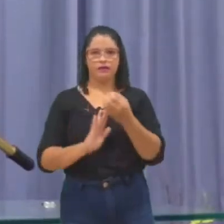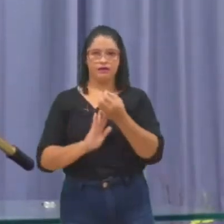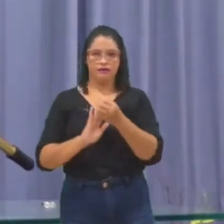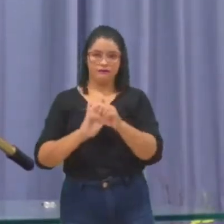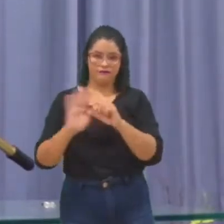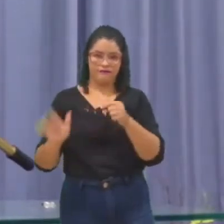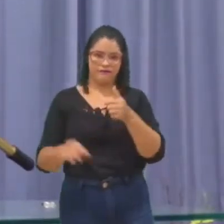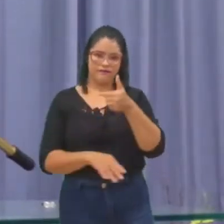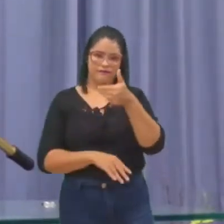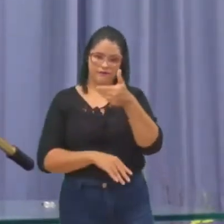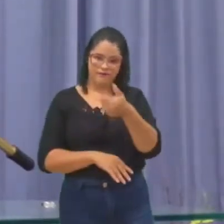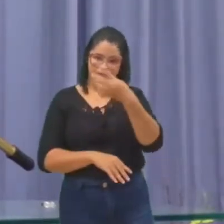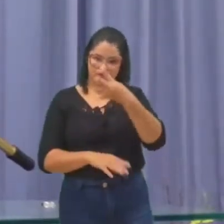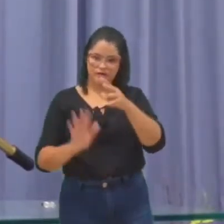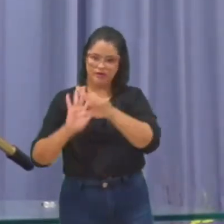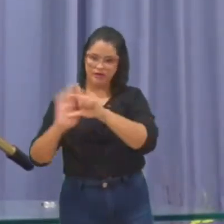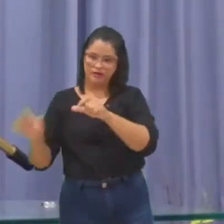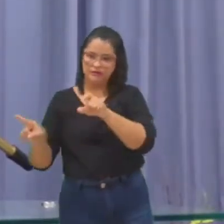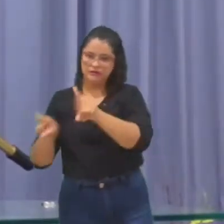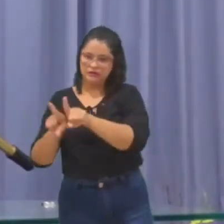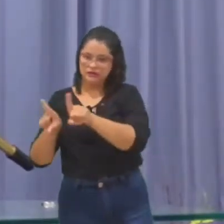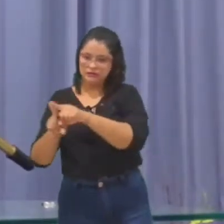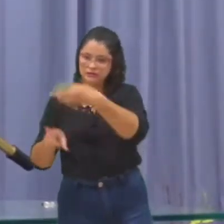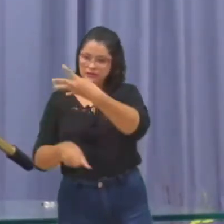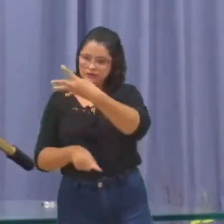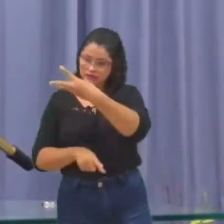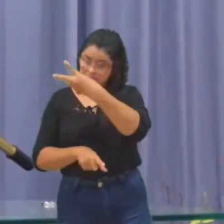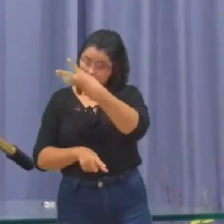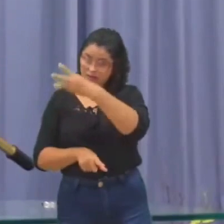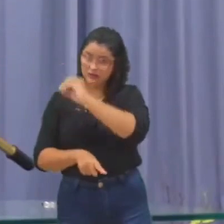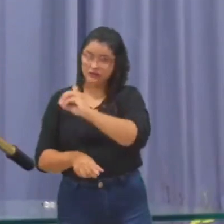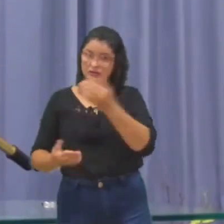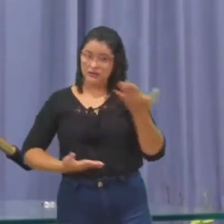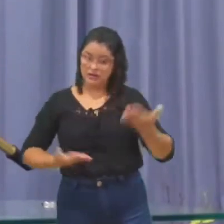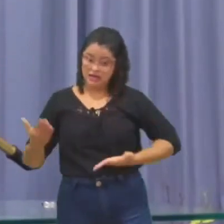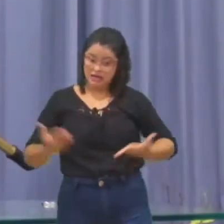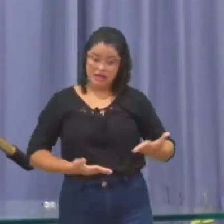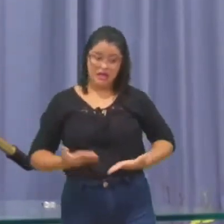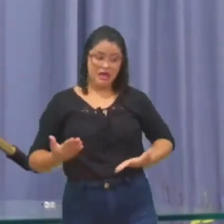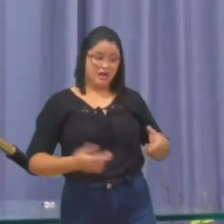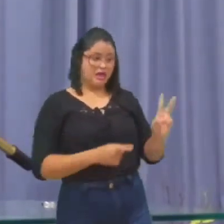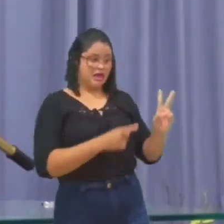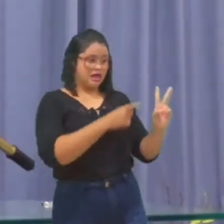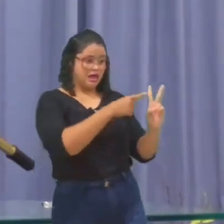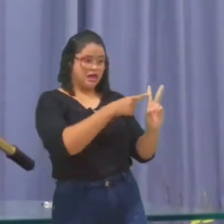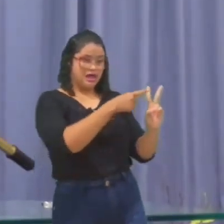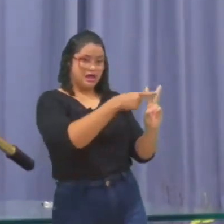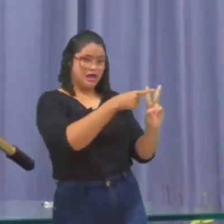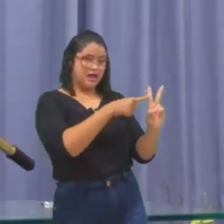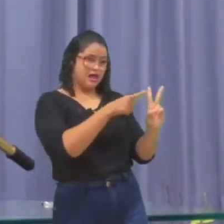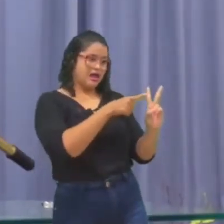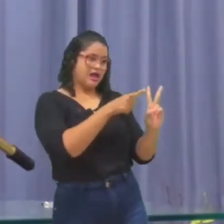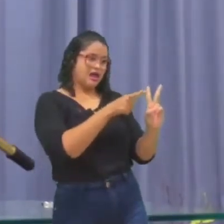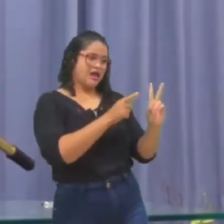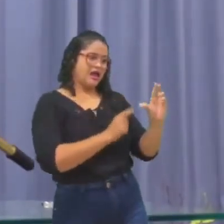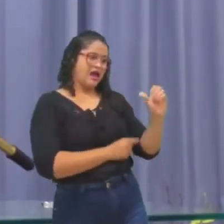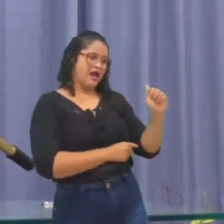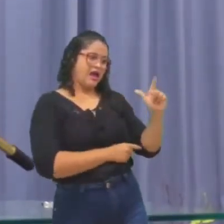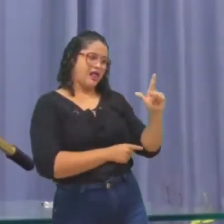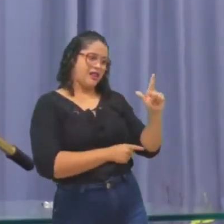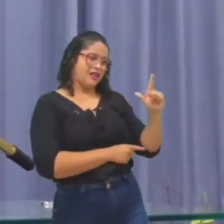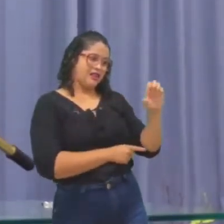mas o meu servo Calebe, porque nele houve outro espírito, e porque